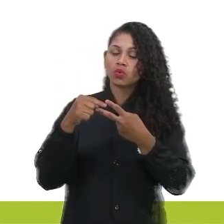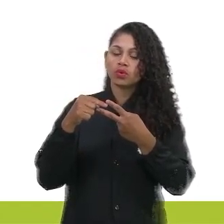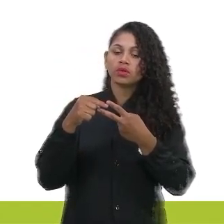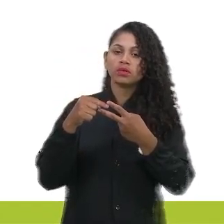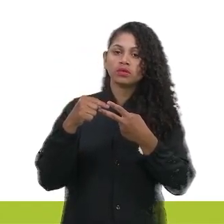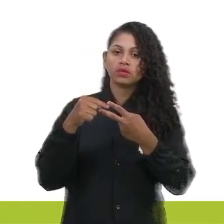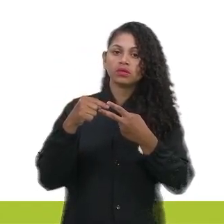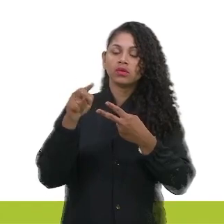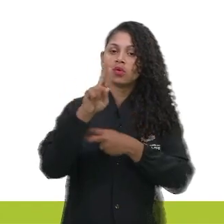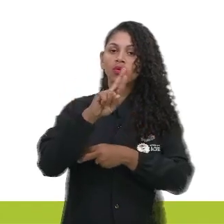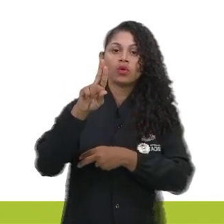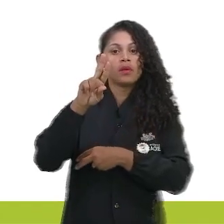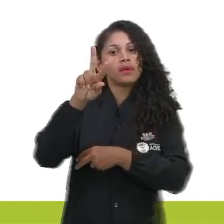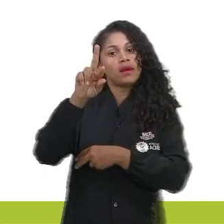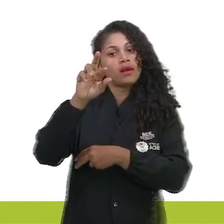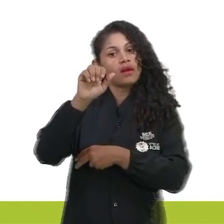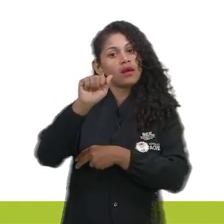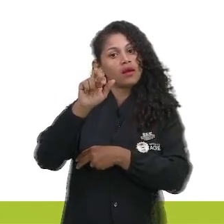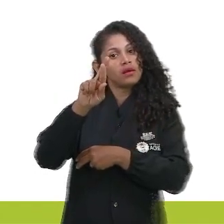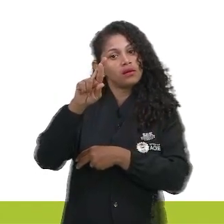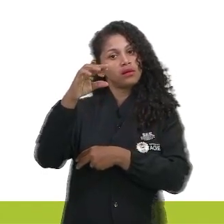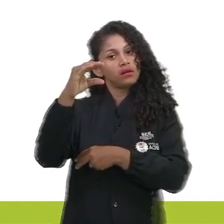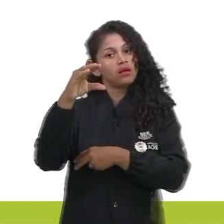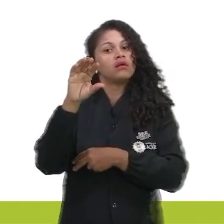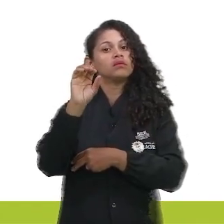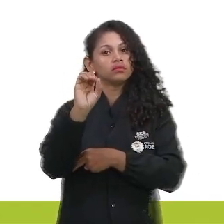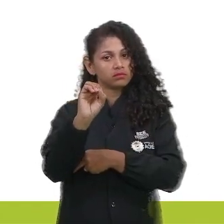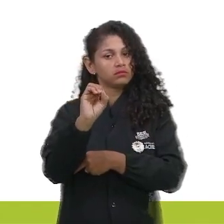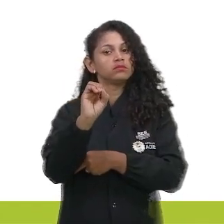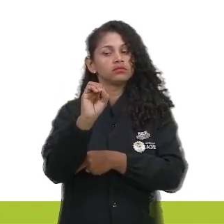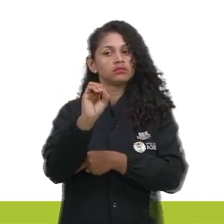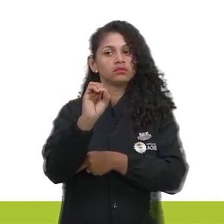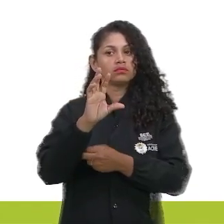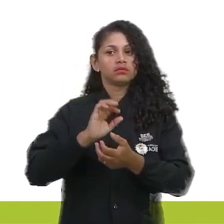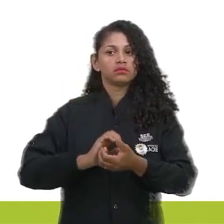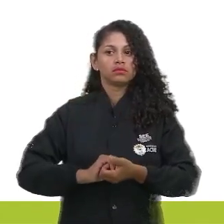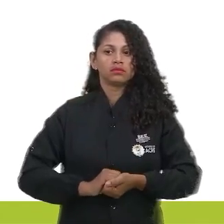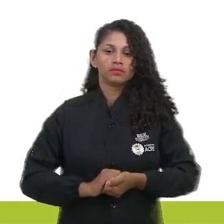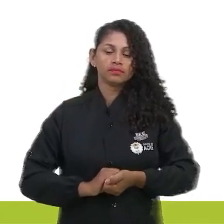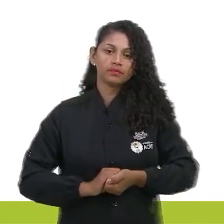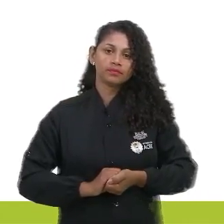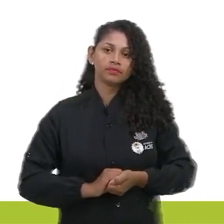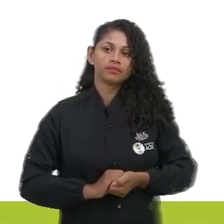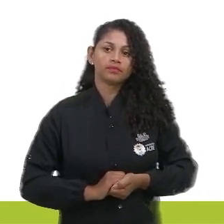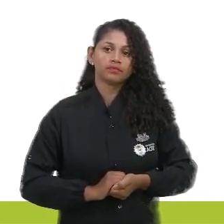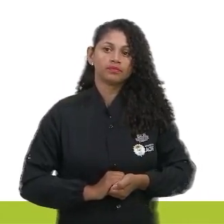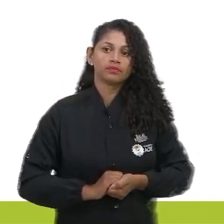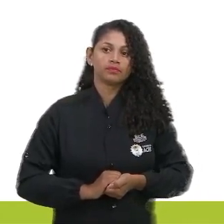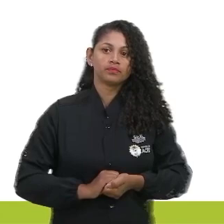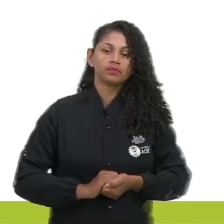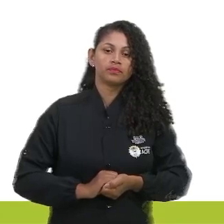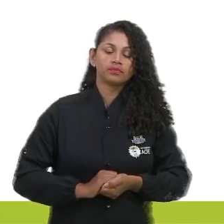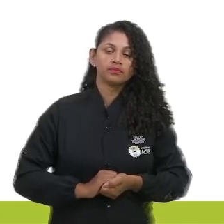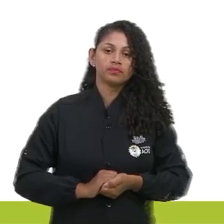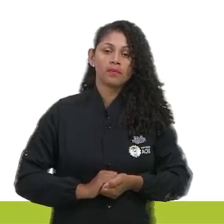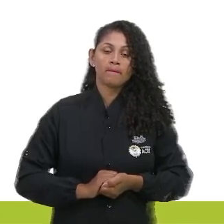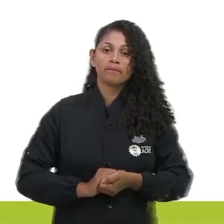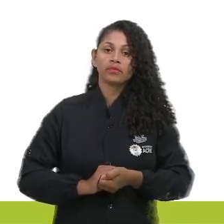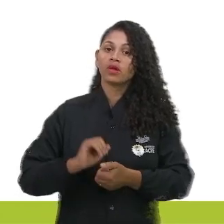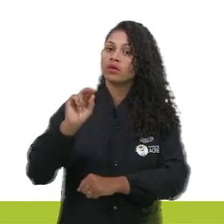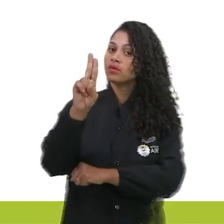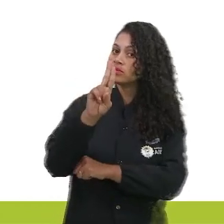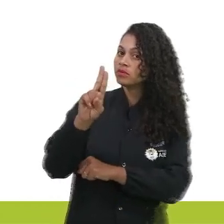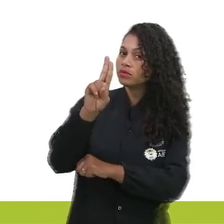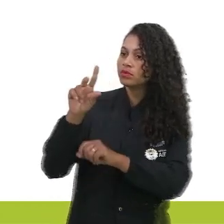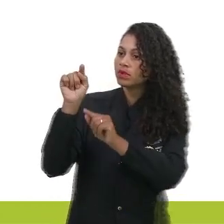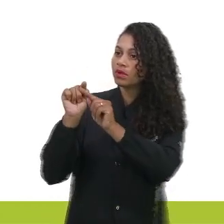falar arco, eu serei específico e direi que é o arco menor, essa